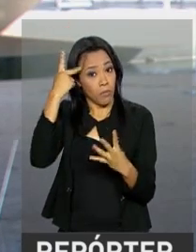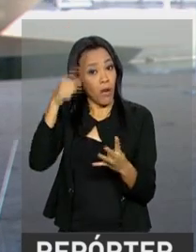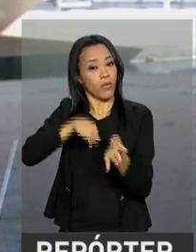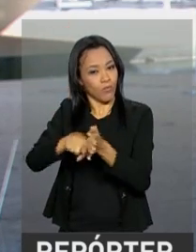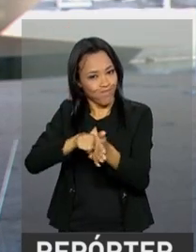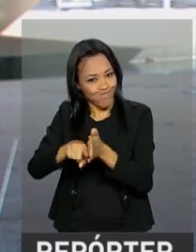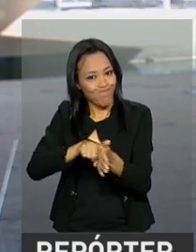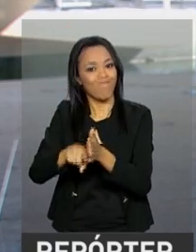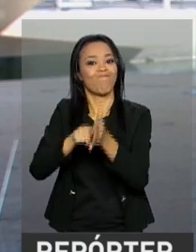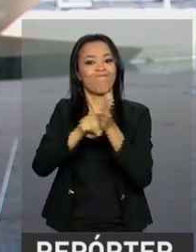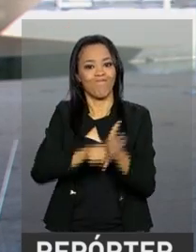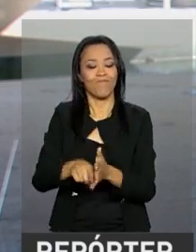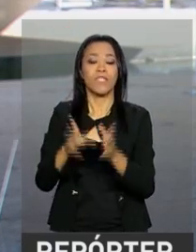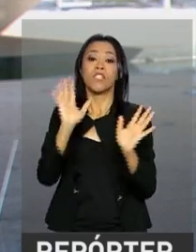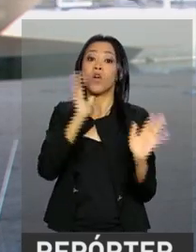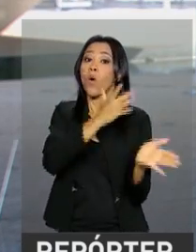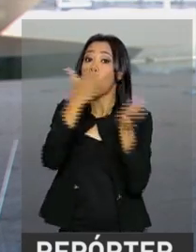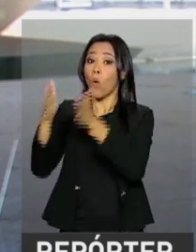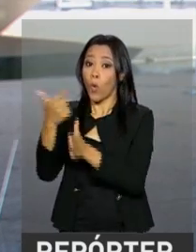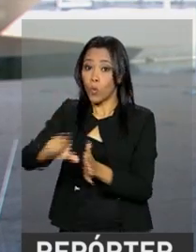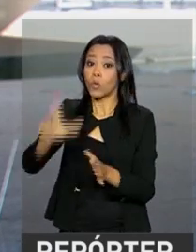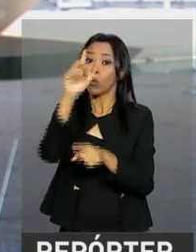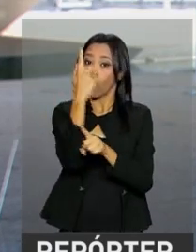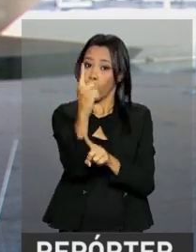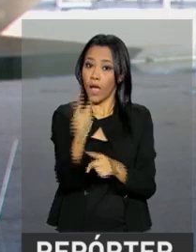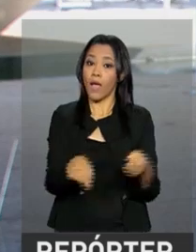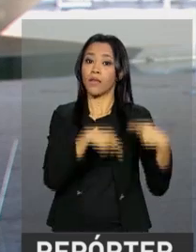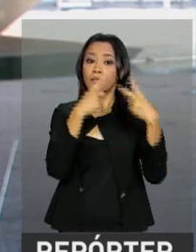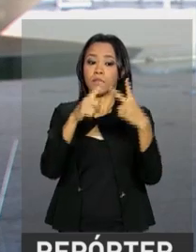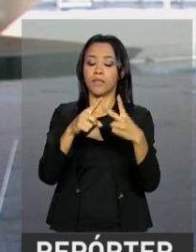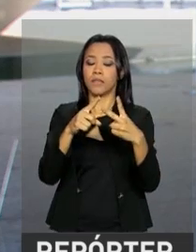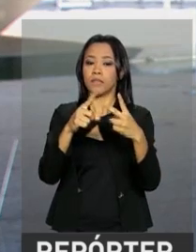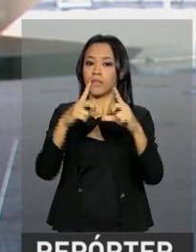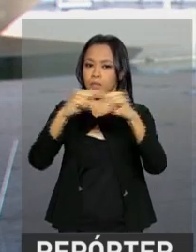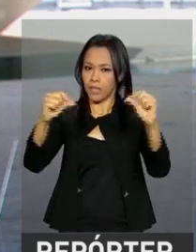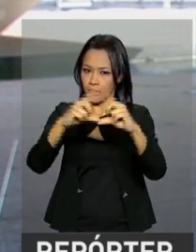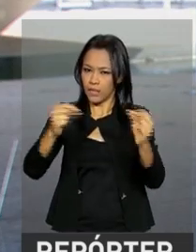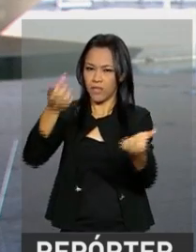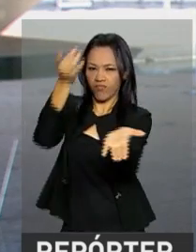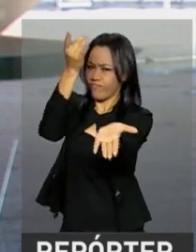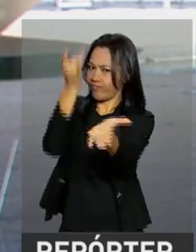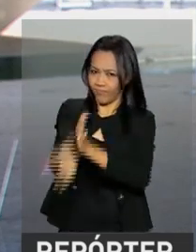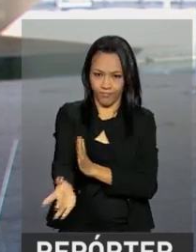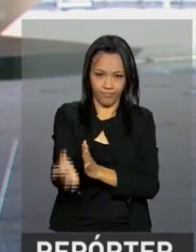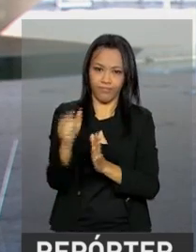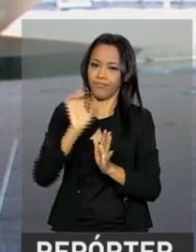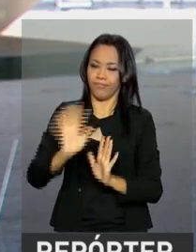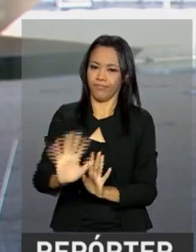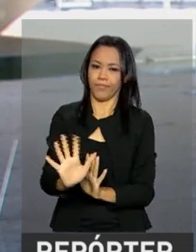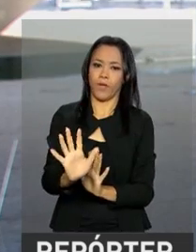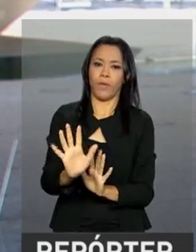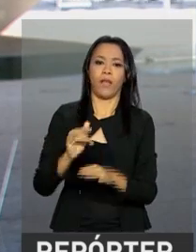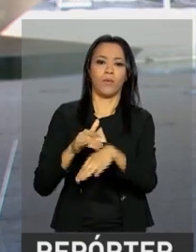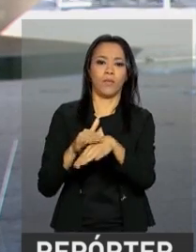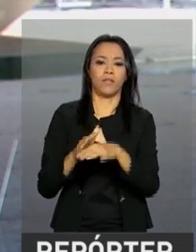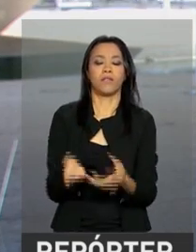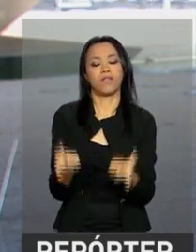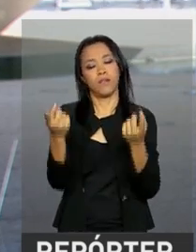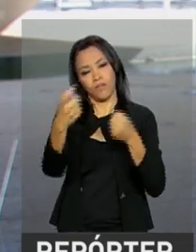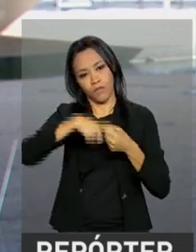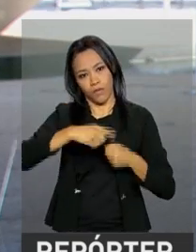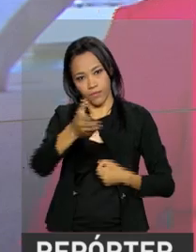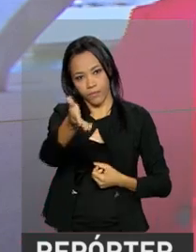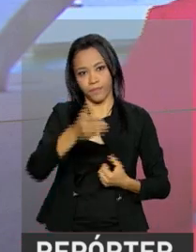confirmados já Goiás e o Distrito Federal eh descartaram as notificações volto com você